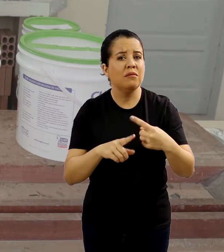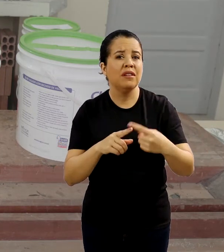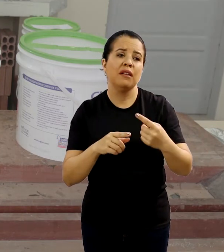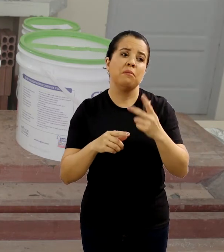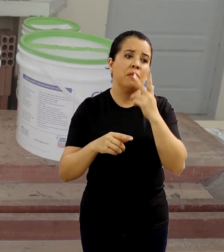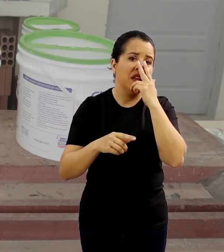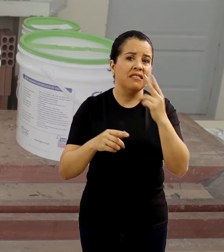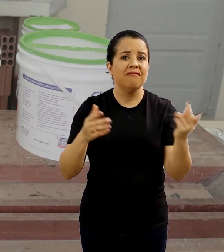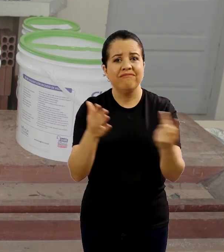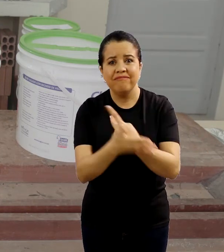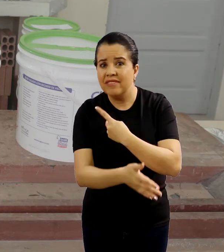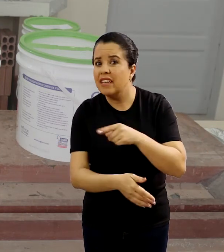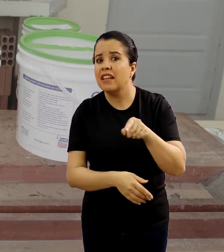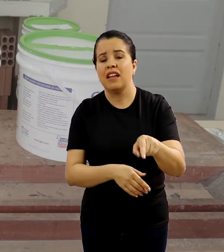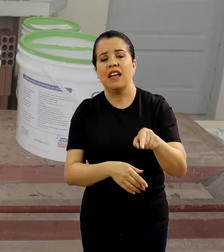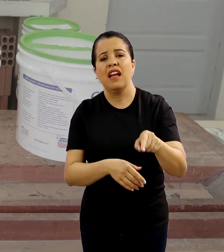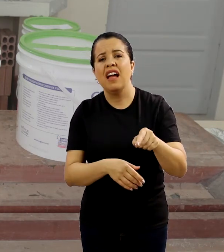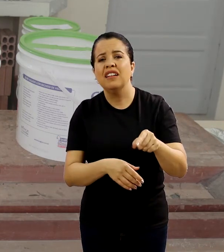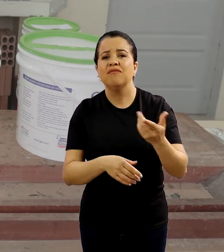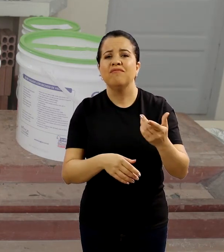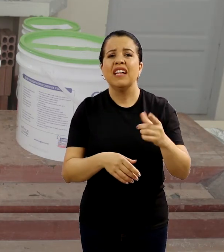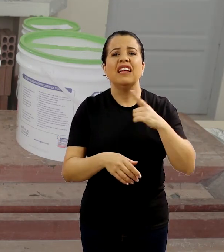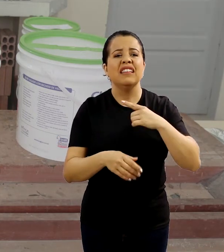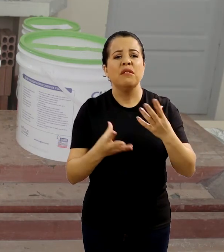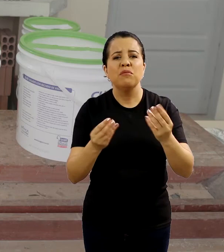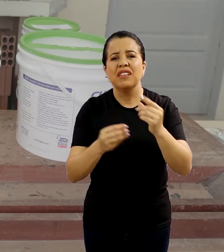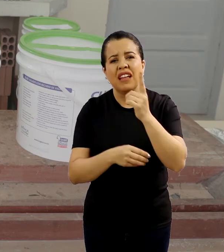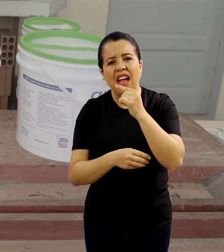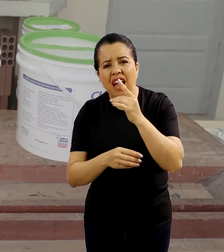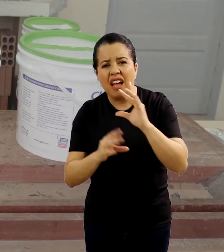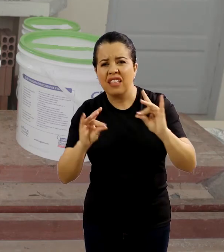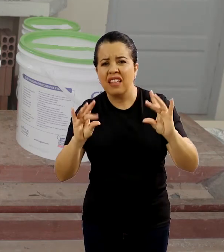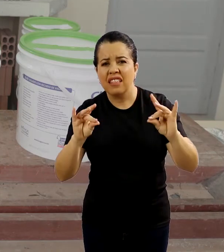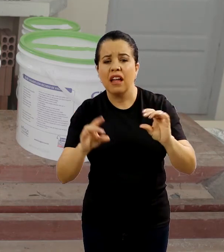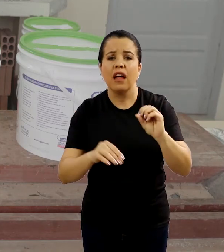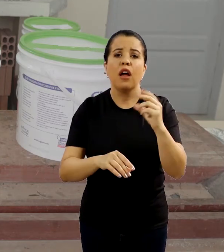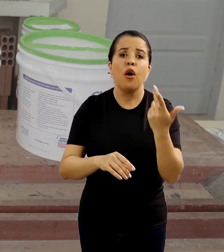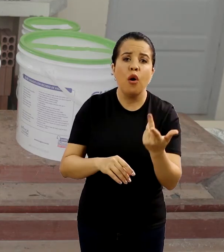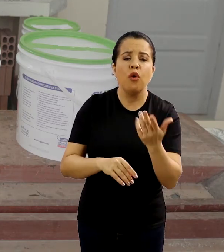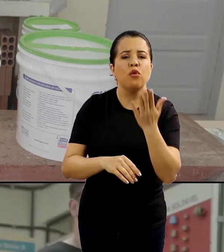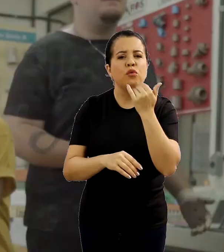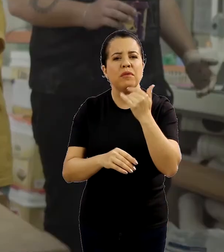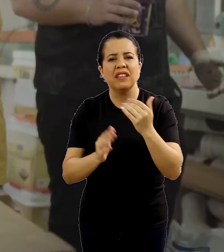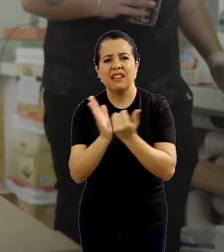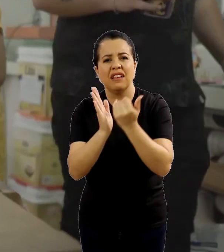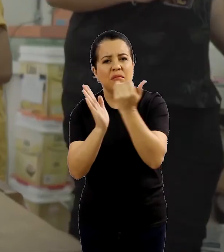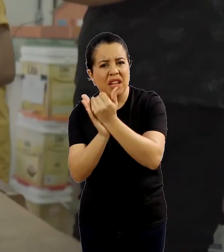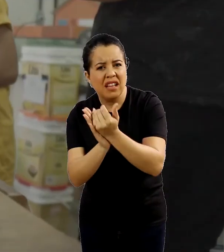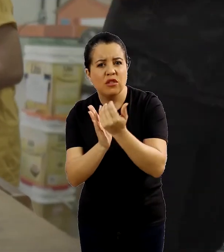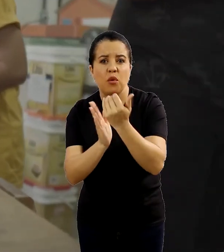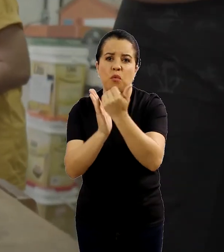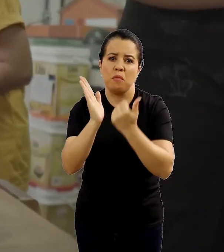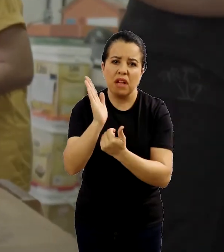úmido, pingando, você precisa adicionar mais folhas e serragem aqui dentro do sistema.